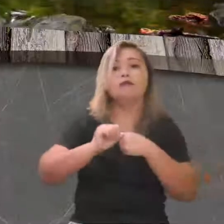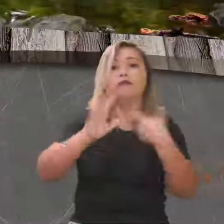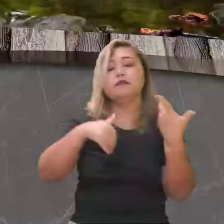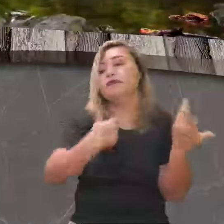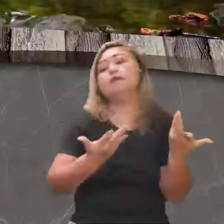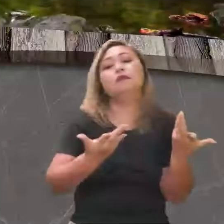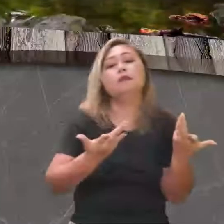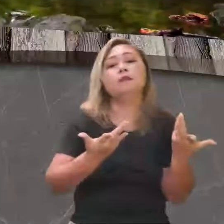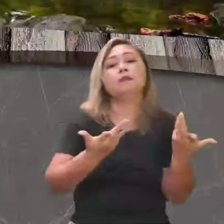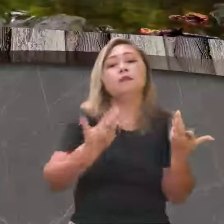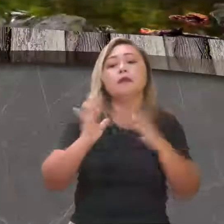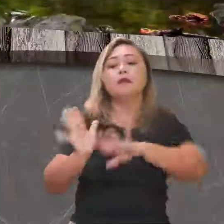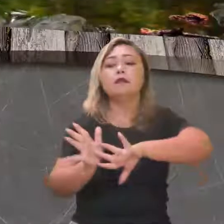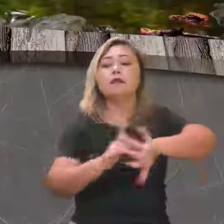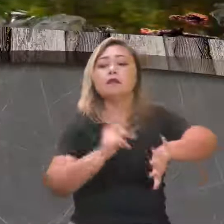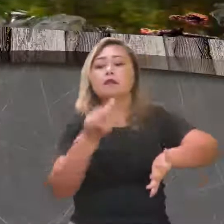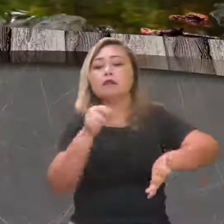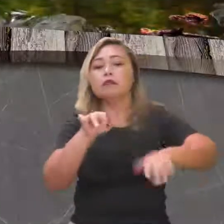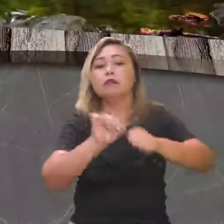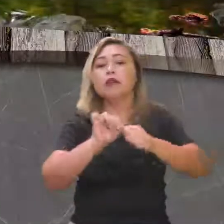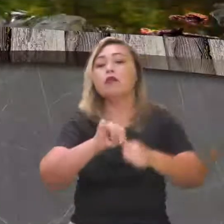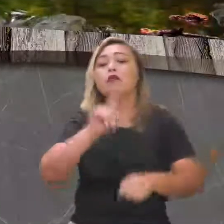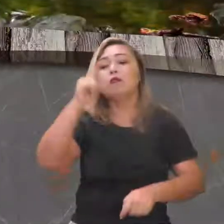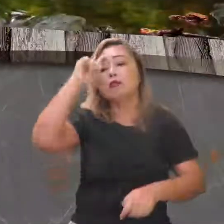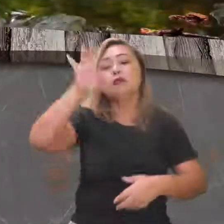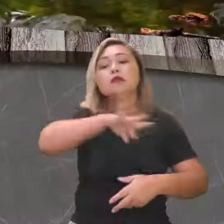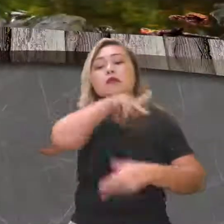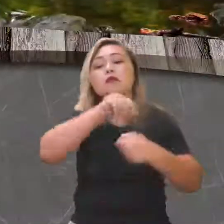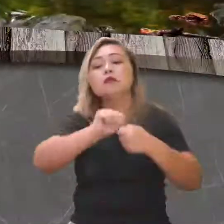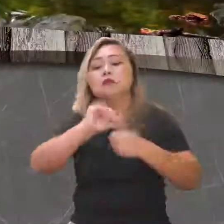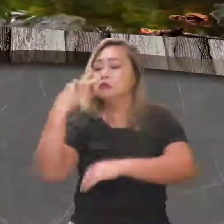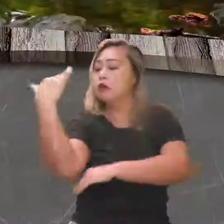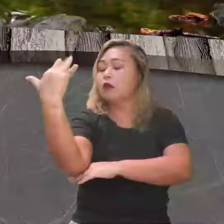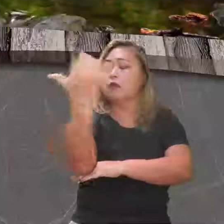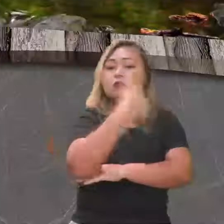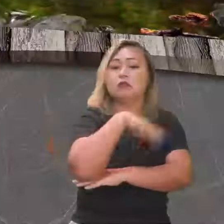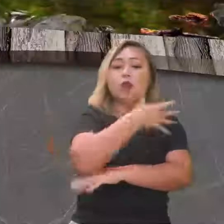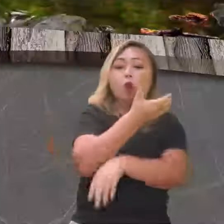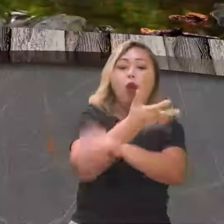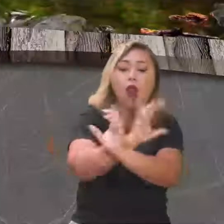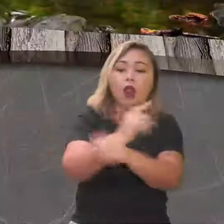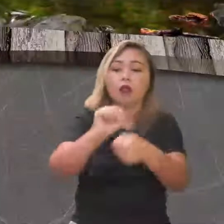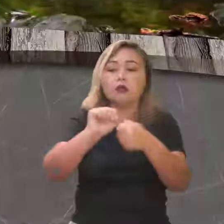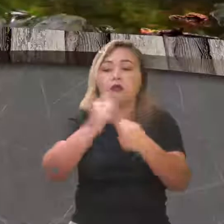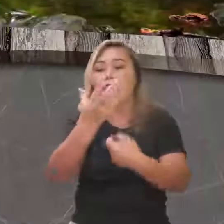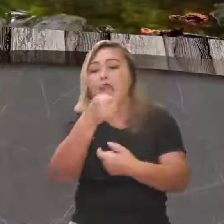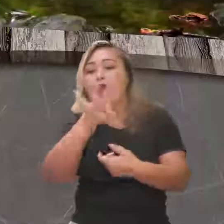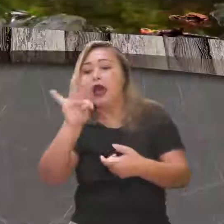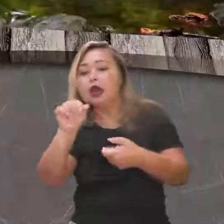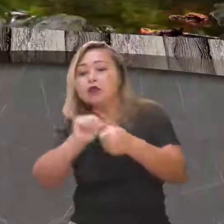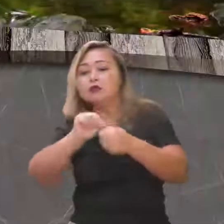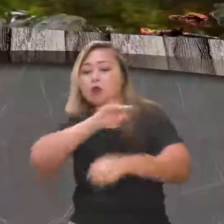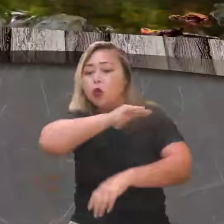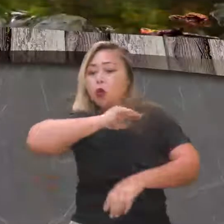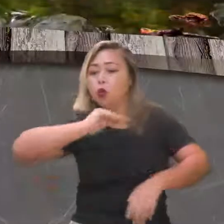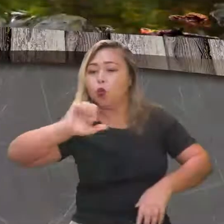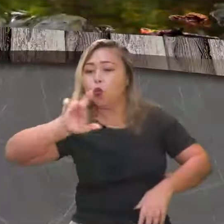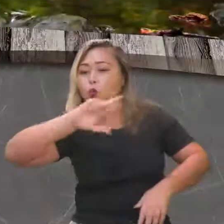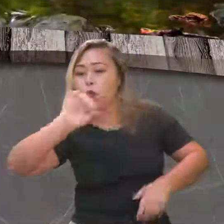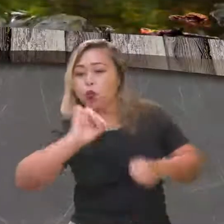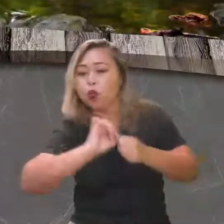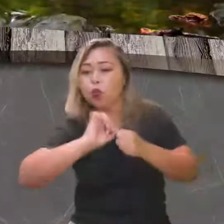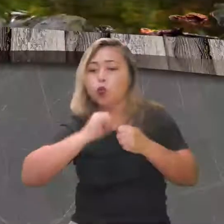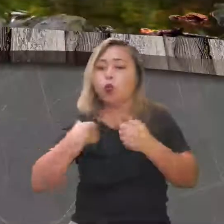você, né? Ser humano. Mas pensa lá no animal, numa floresta, no deserto, na caatinga, no cerrado,